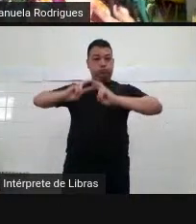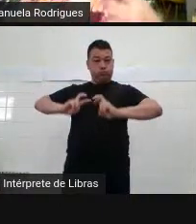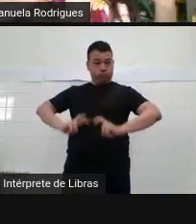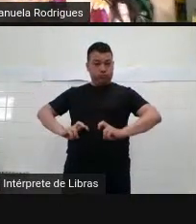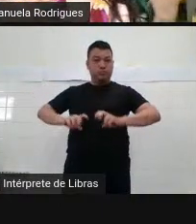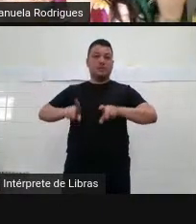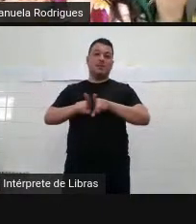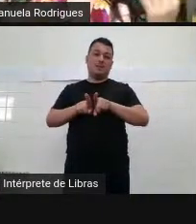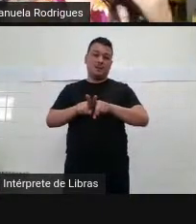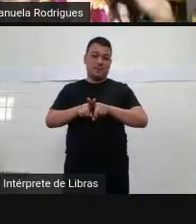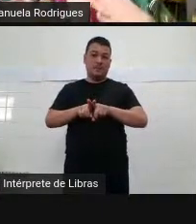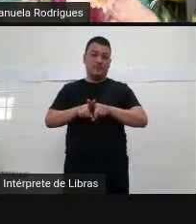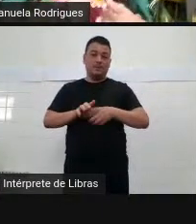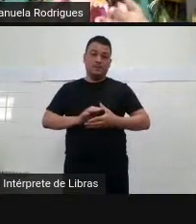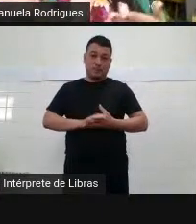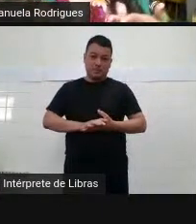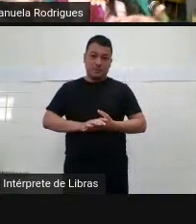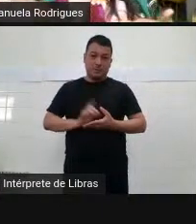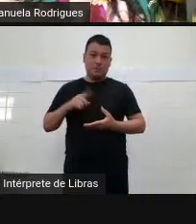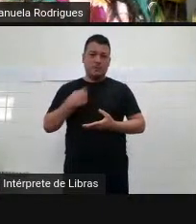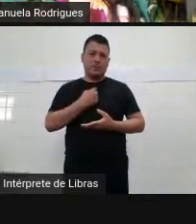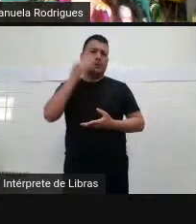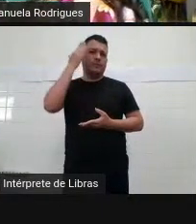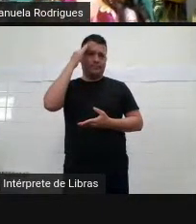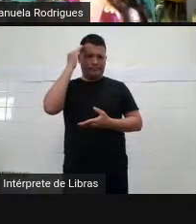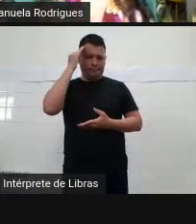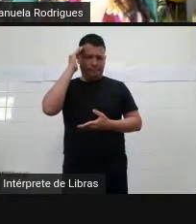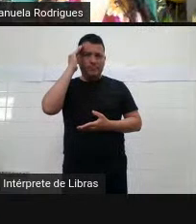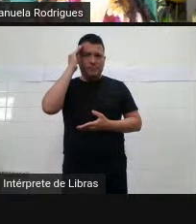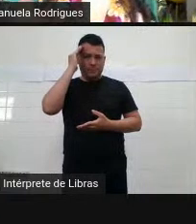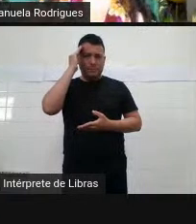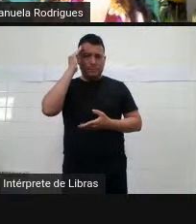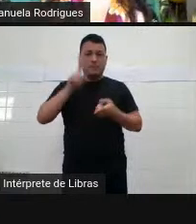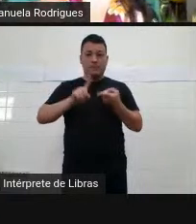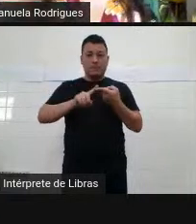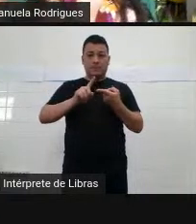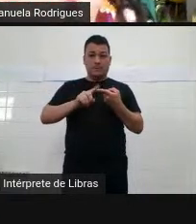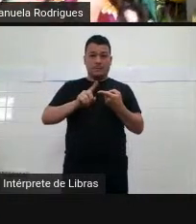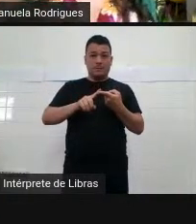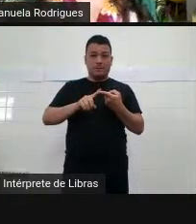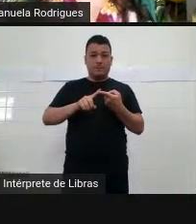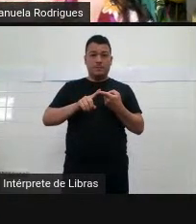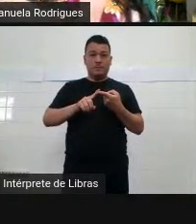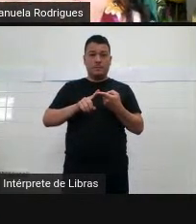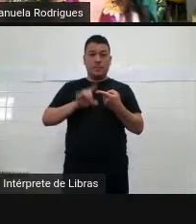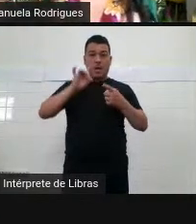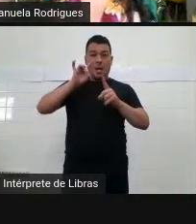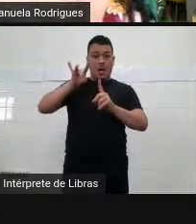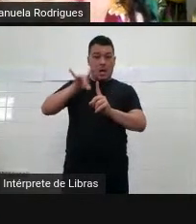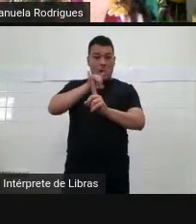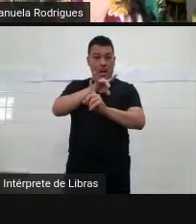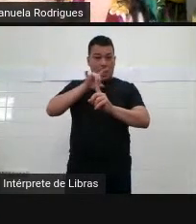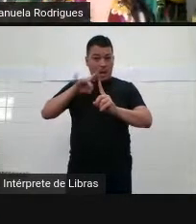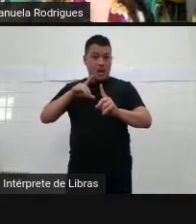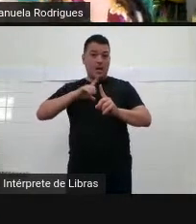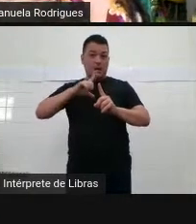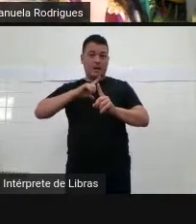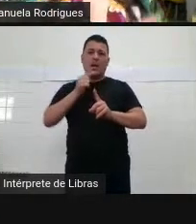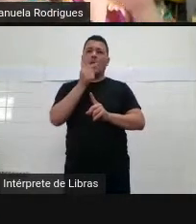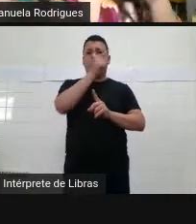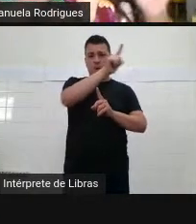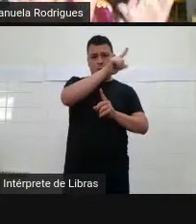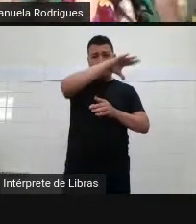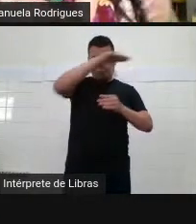que sabemos que mesmo essas dimensões são atravessadas por outras